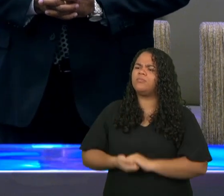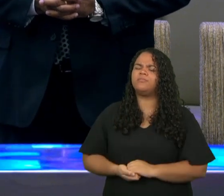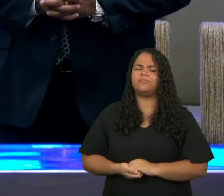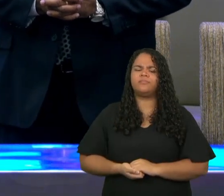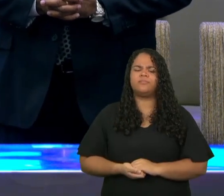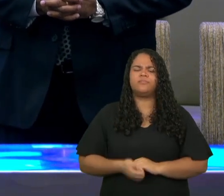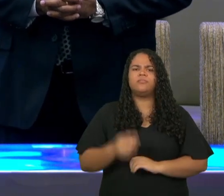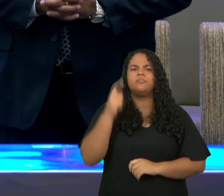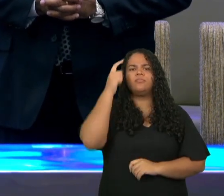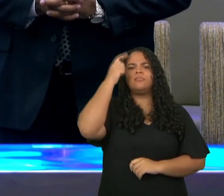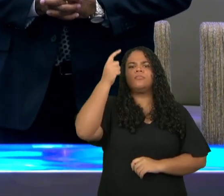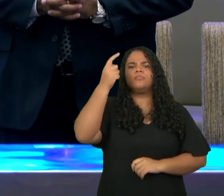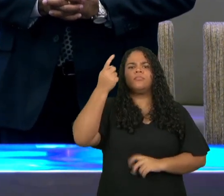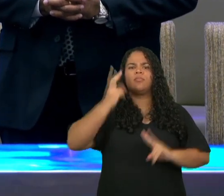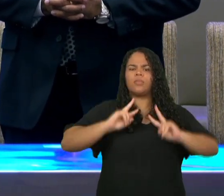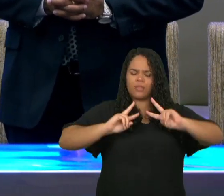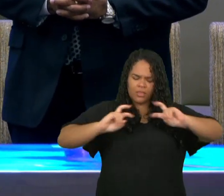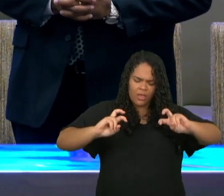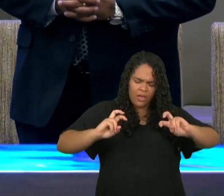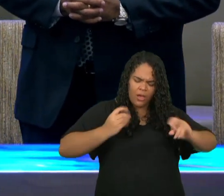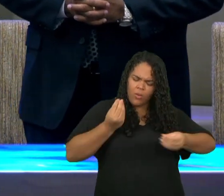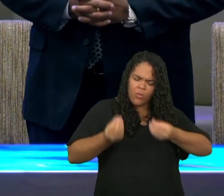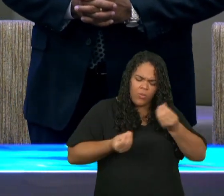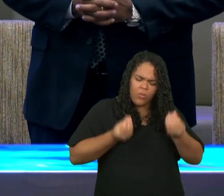Olhe para a sua obediência e para a sua pureza.